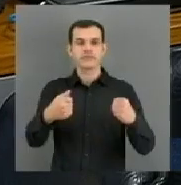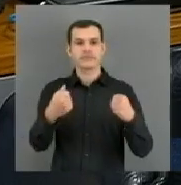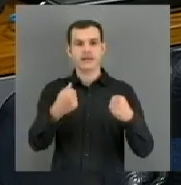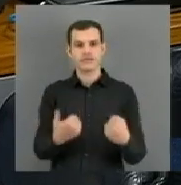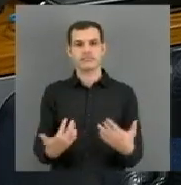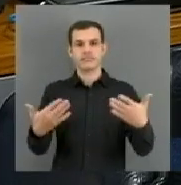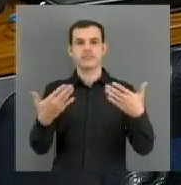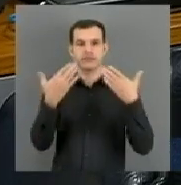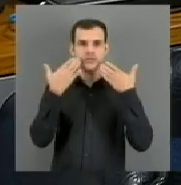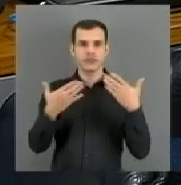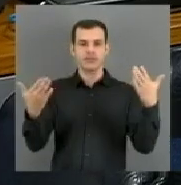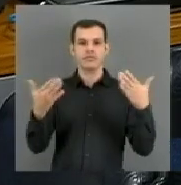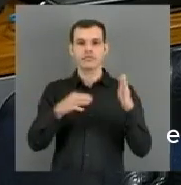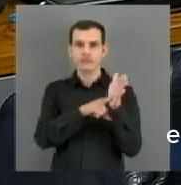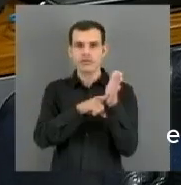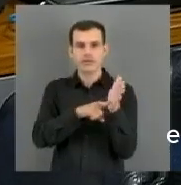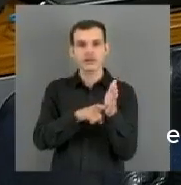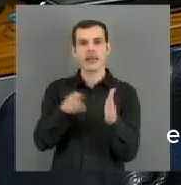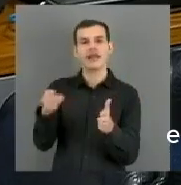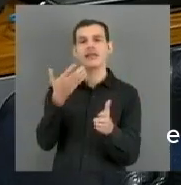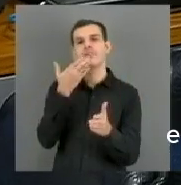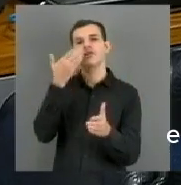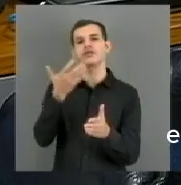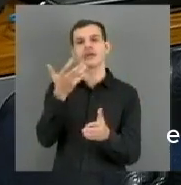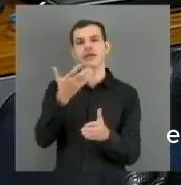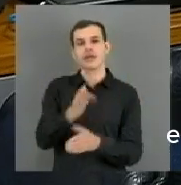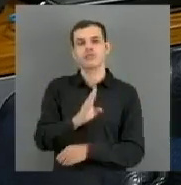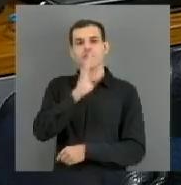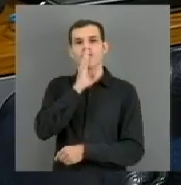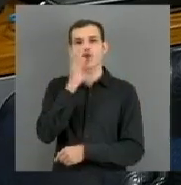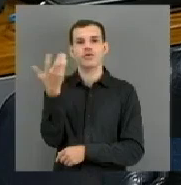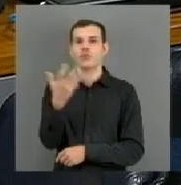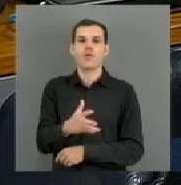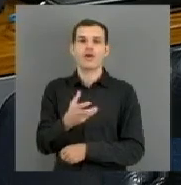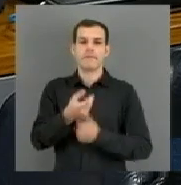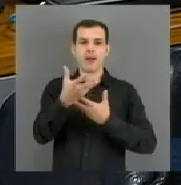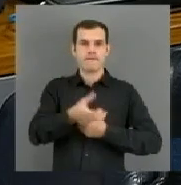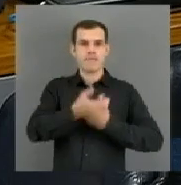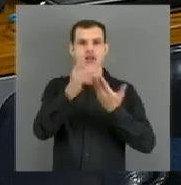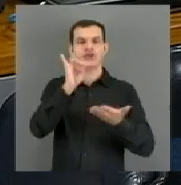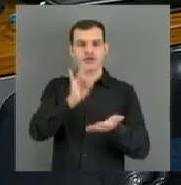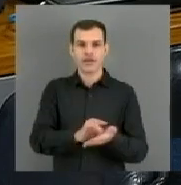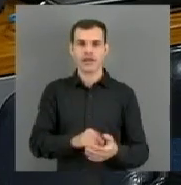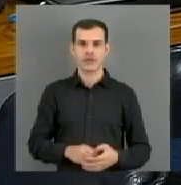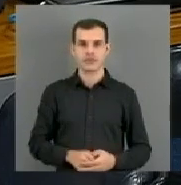resumidamente pedindo para ficar em silêncio e não ter a obrigação de prestar termo de compromisso em dizer a verdade.